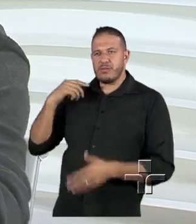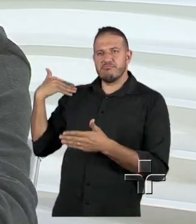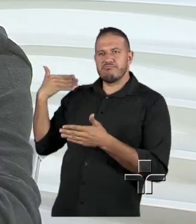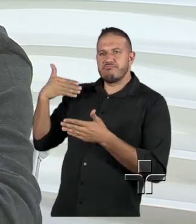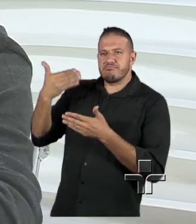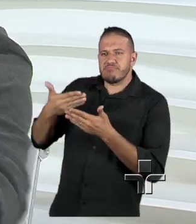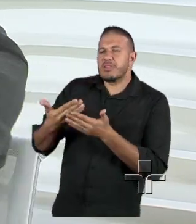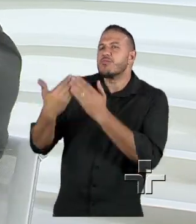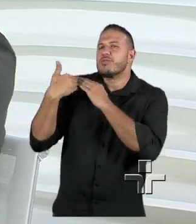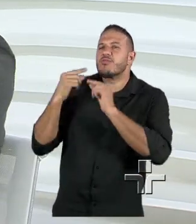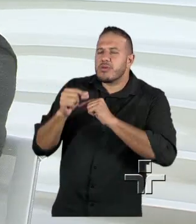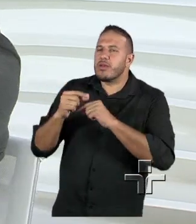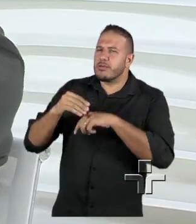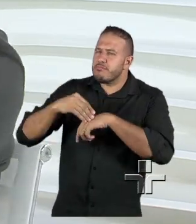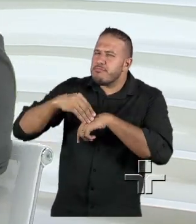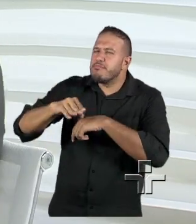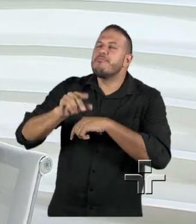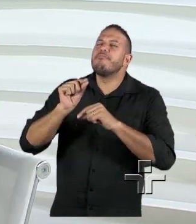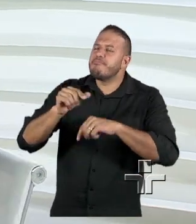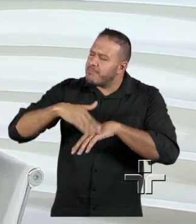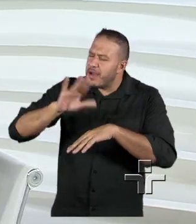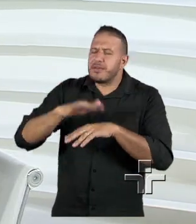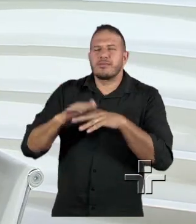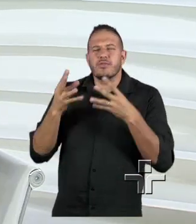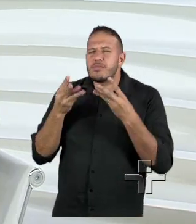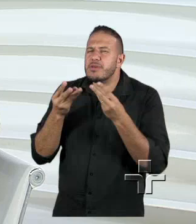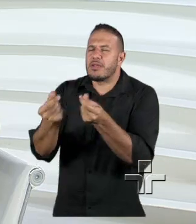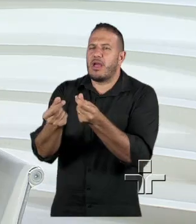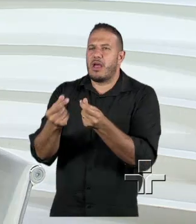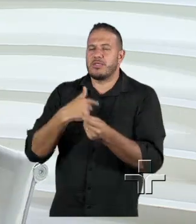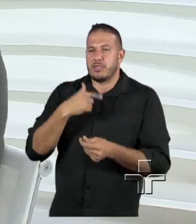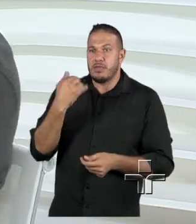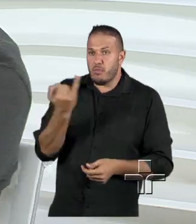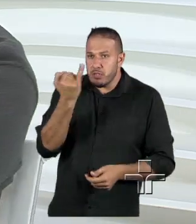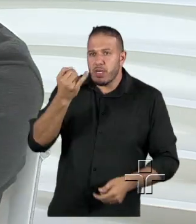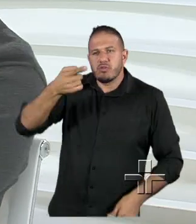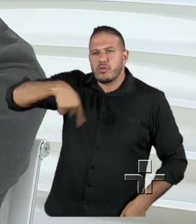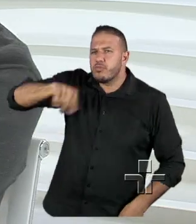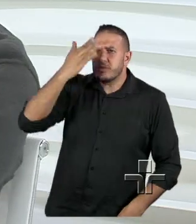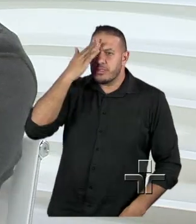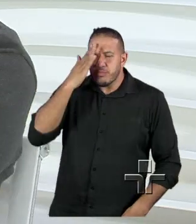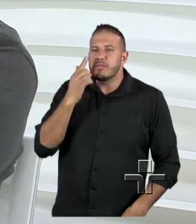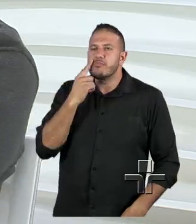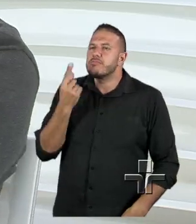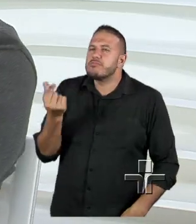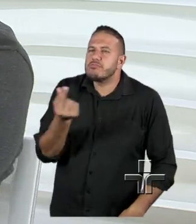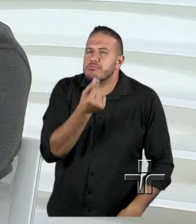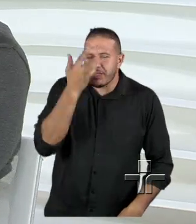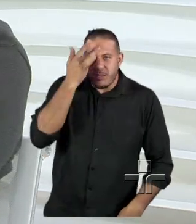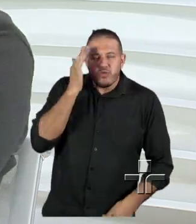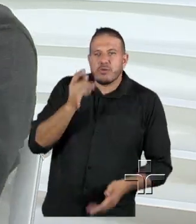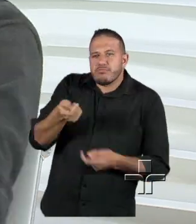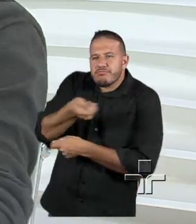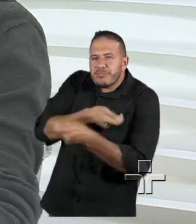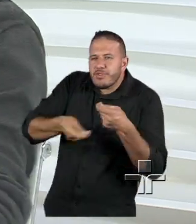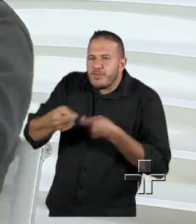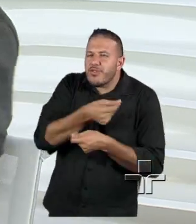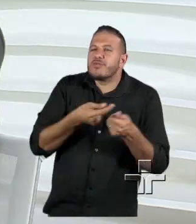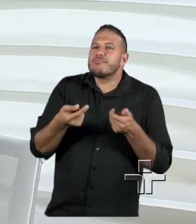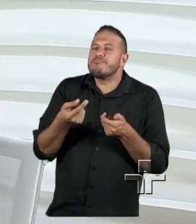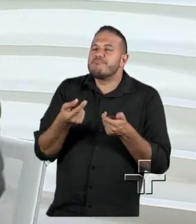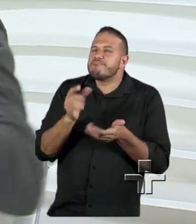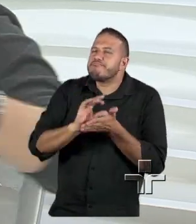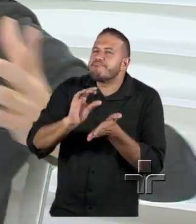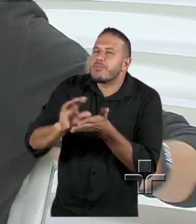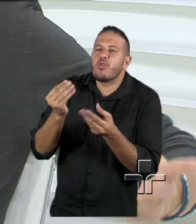é fazer cada vez com mais qualidade, com um capitalismo mais consciente, olhando todos os stakeholders, né? Que talvez